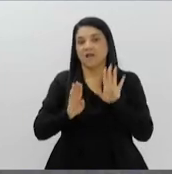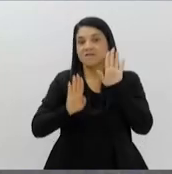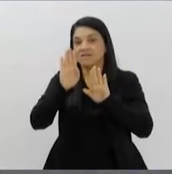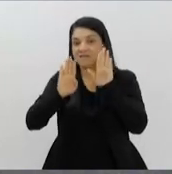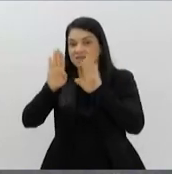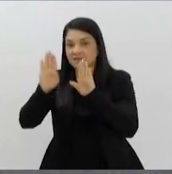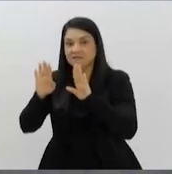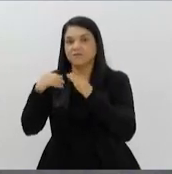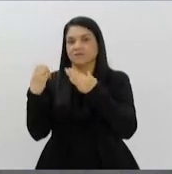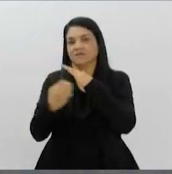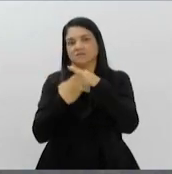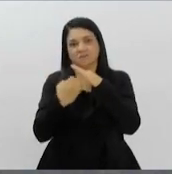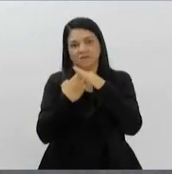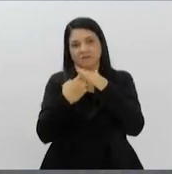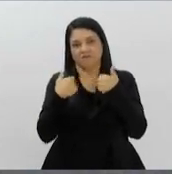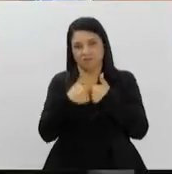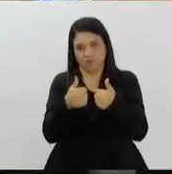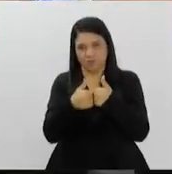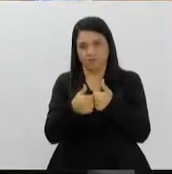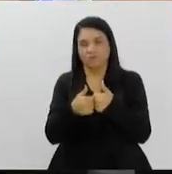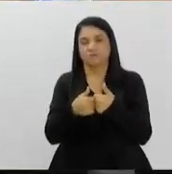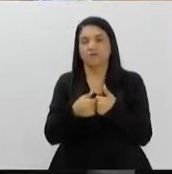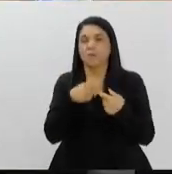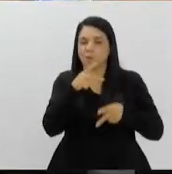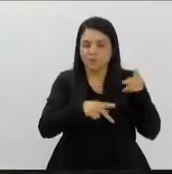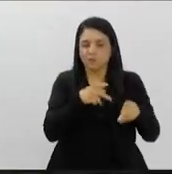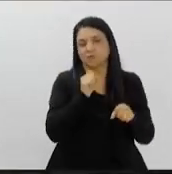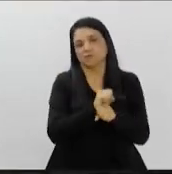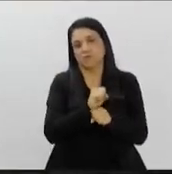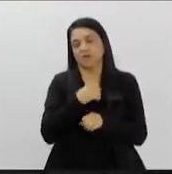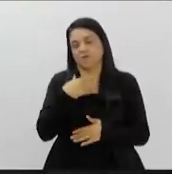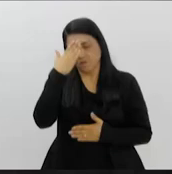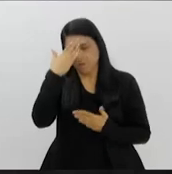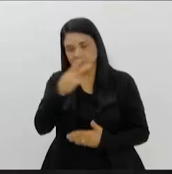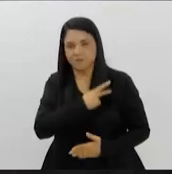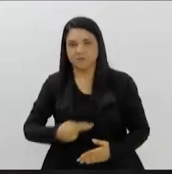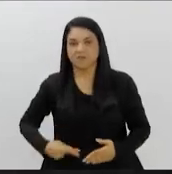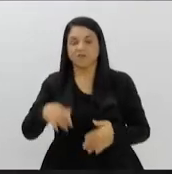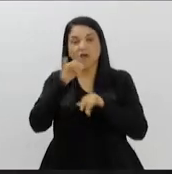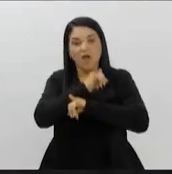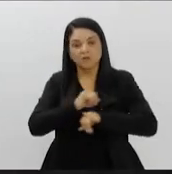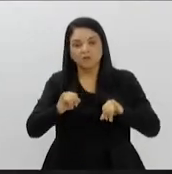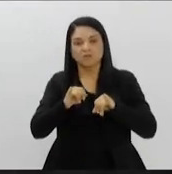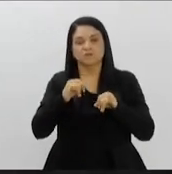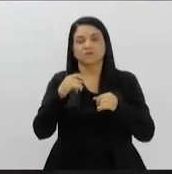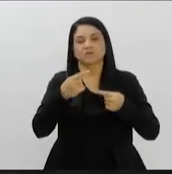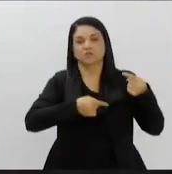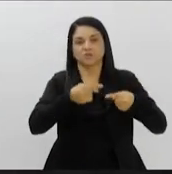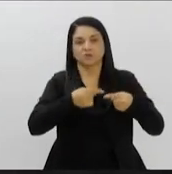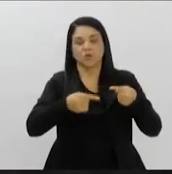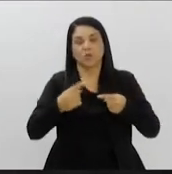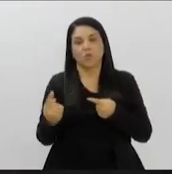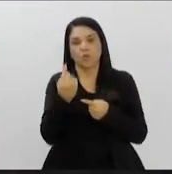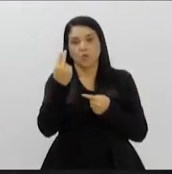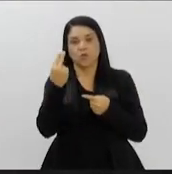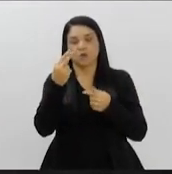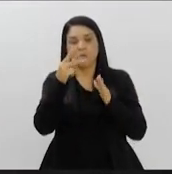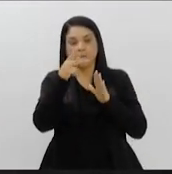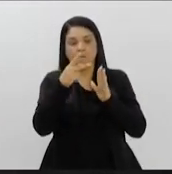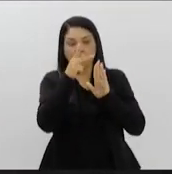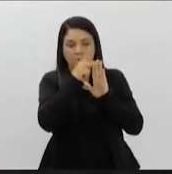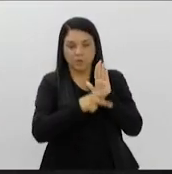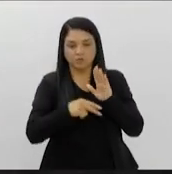a população espera. Obrigado, senhor presidente. Obrigado, deputado Dino. Anuncio, em discussão única, projeto de resolução